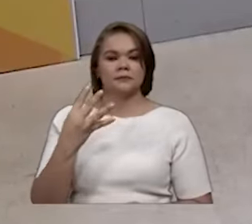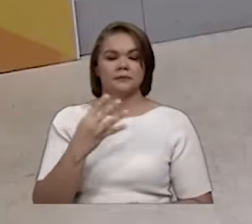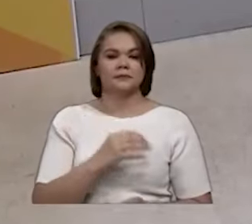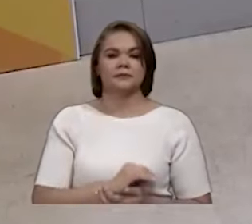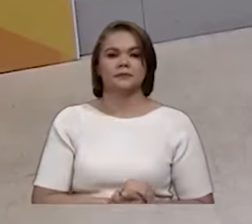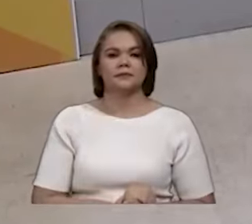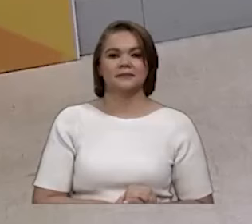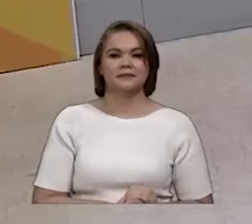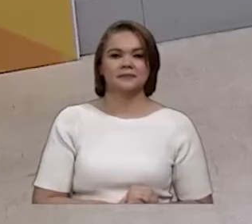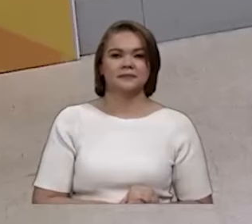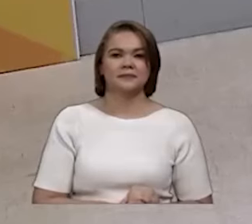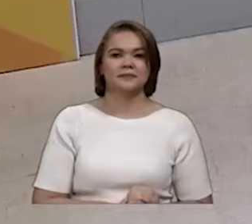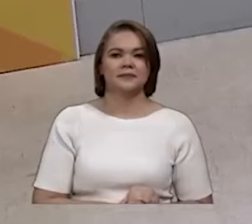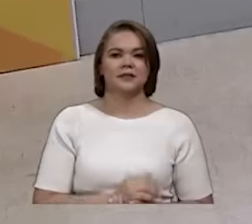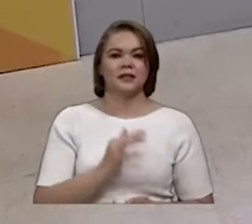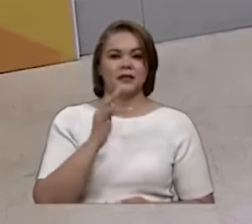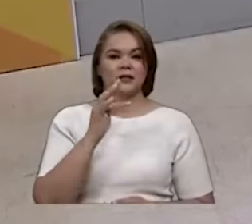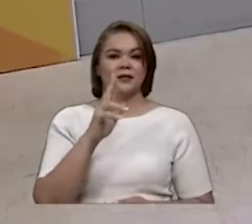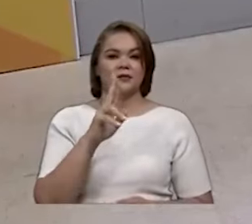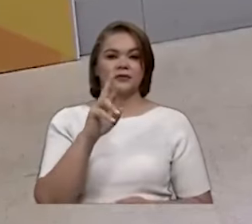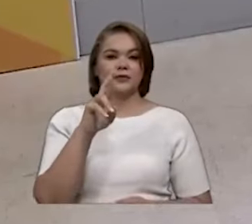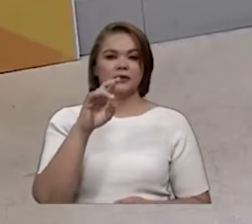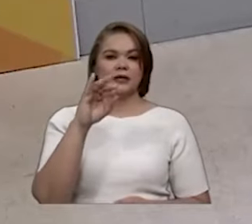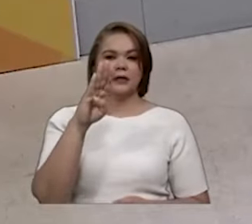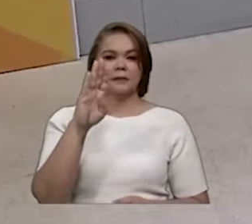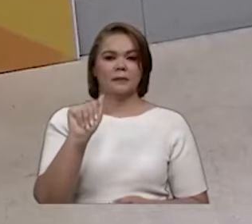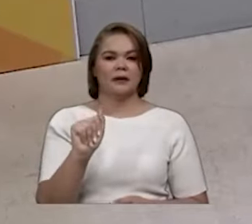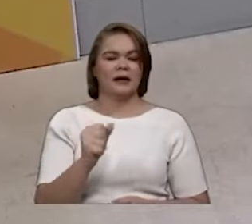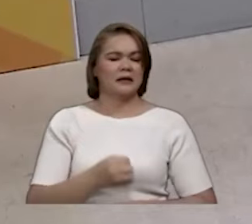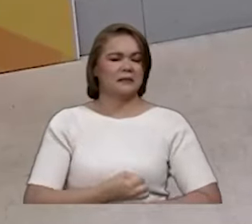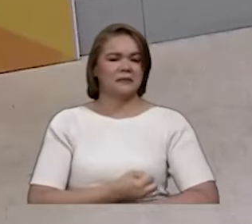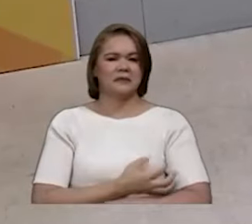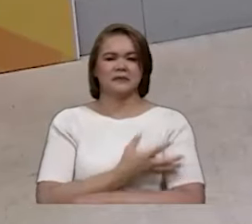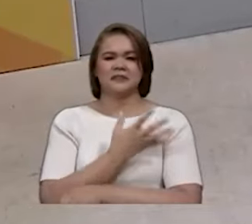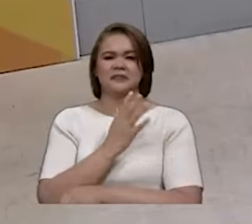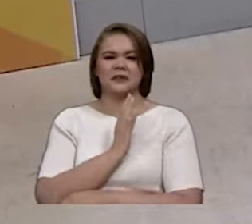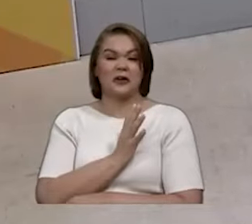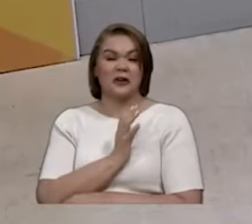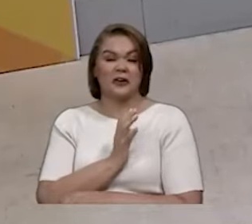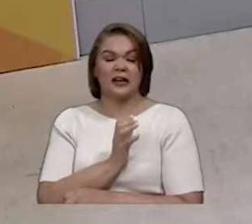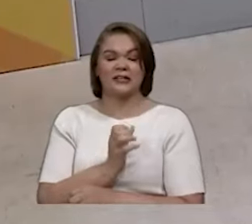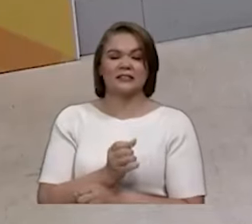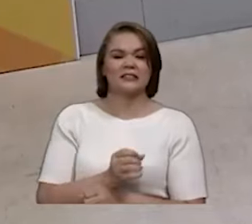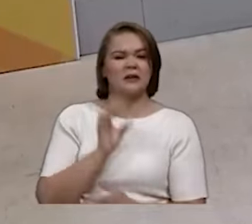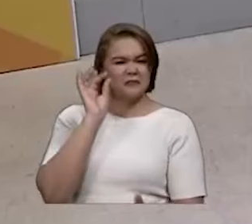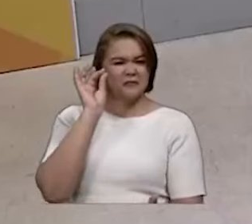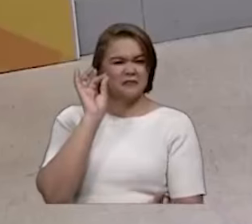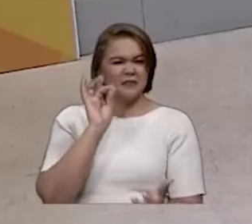44. Furiba, muita emoção, hein, Furiba? O coração foi testado, hein?